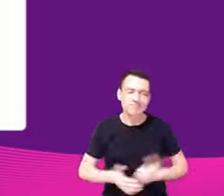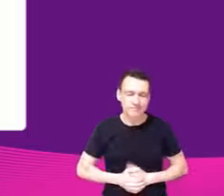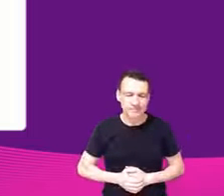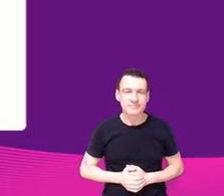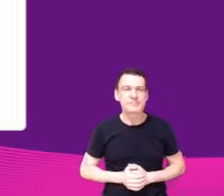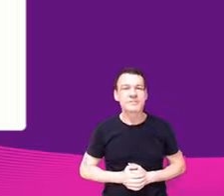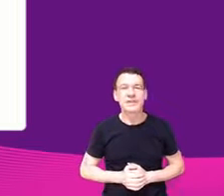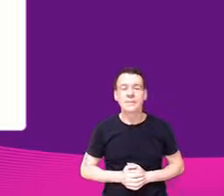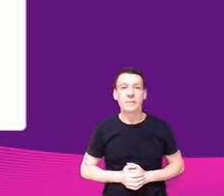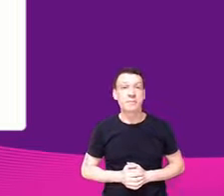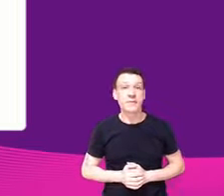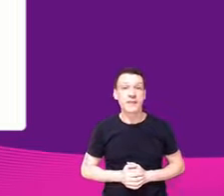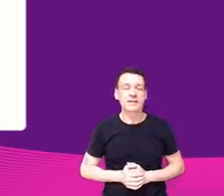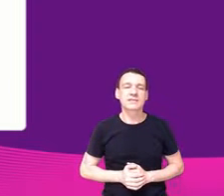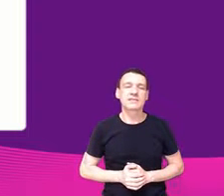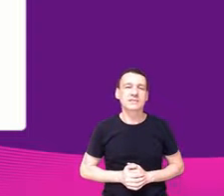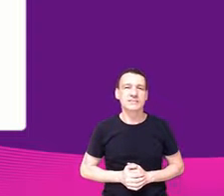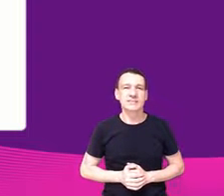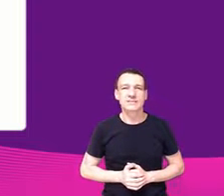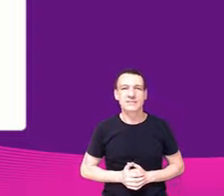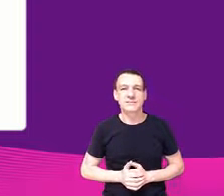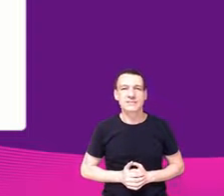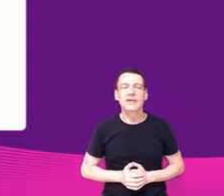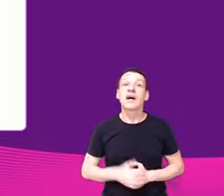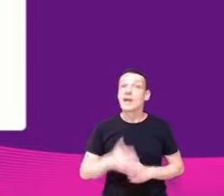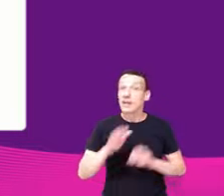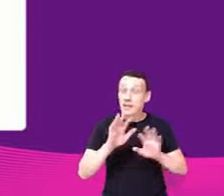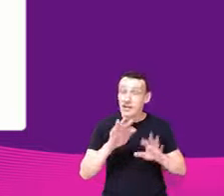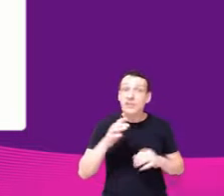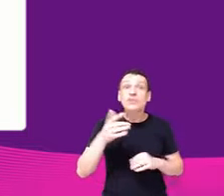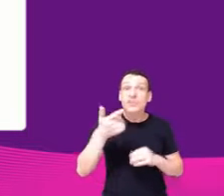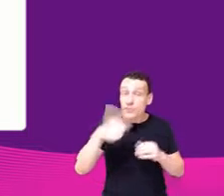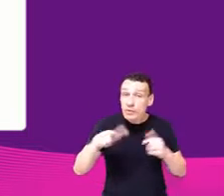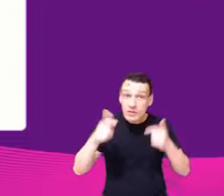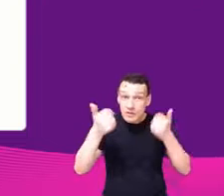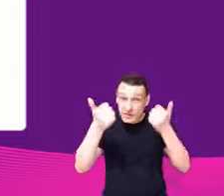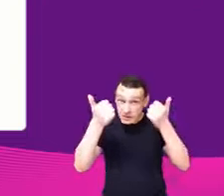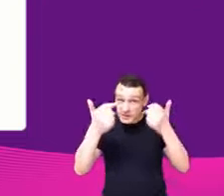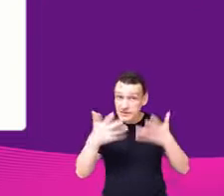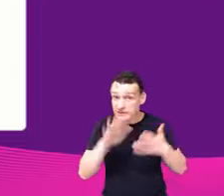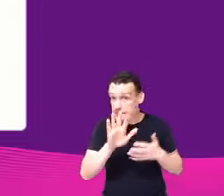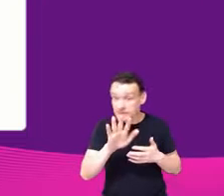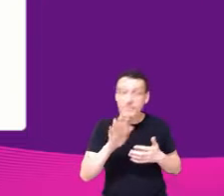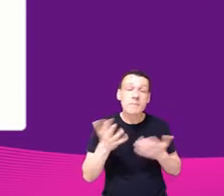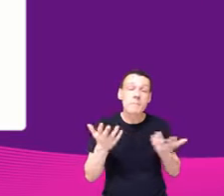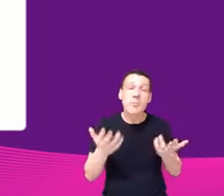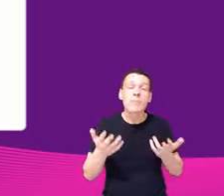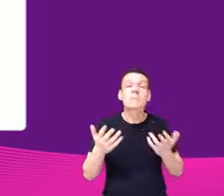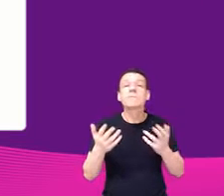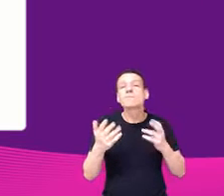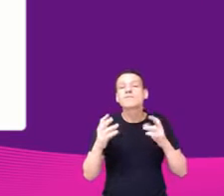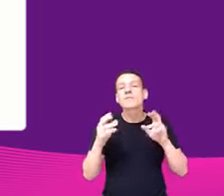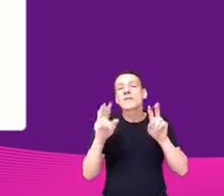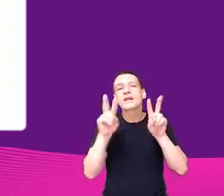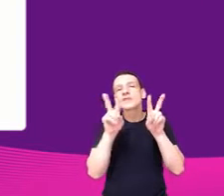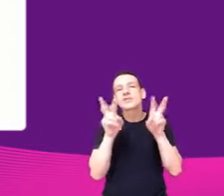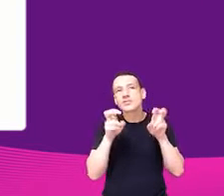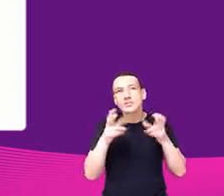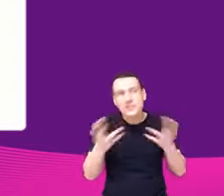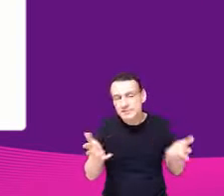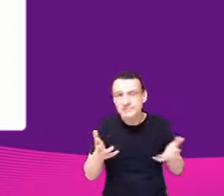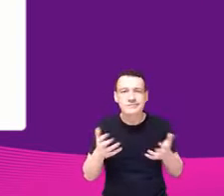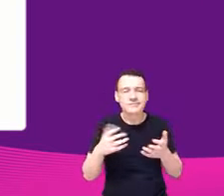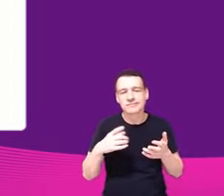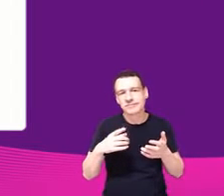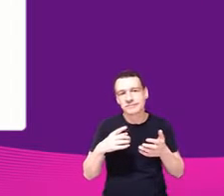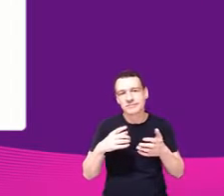Bom, voltando lá, né, naquela questão, apesar de eu dizer que para fins de estabelecer o tamanho do problema, o tamanho da